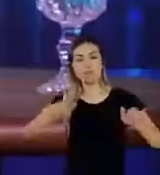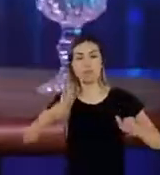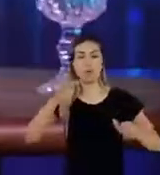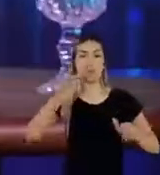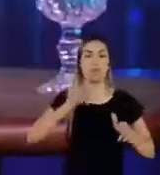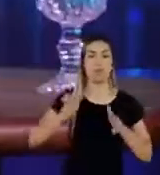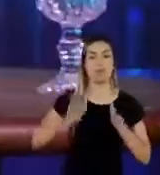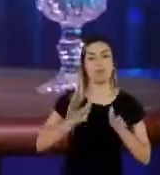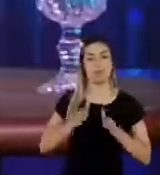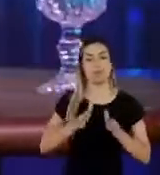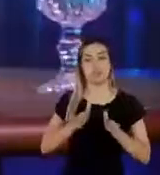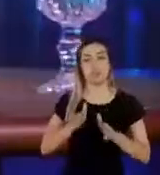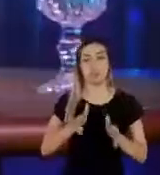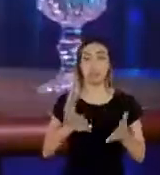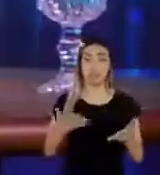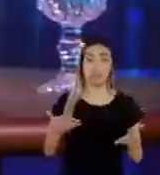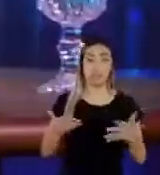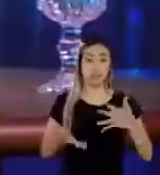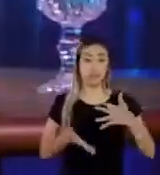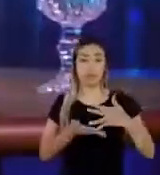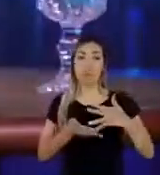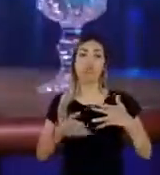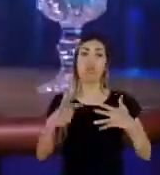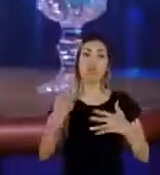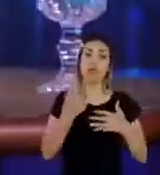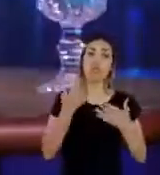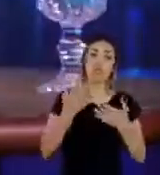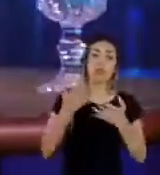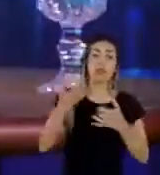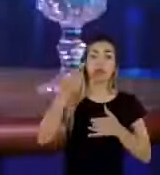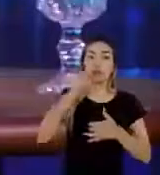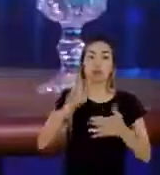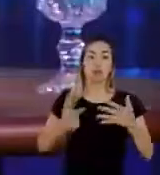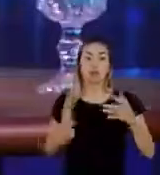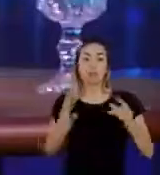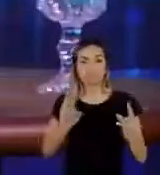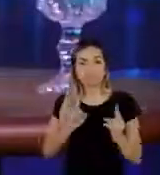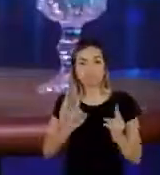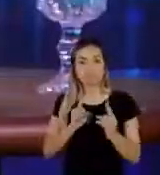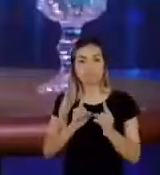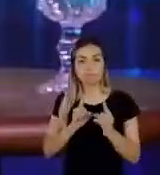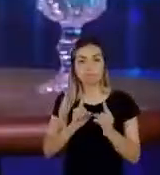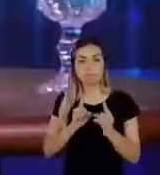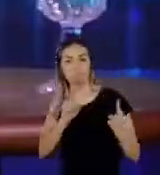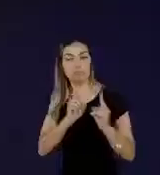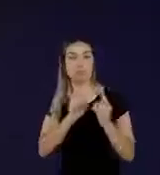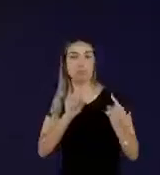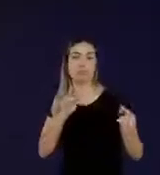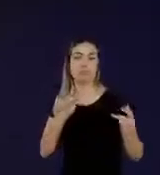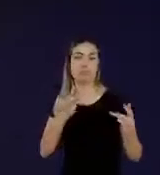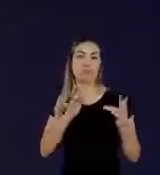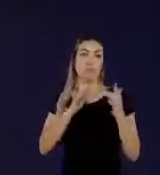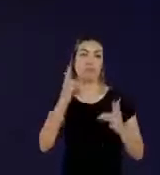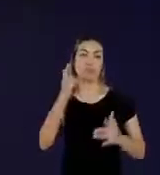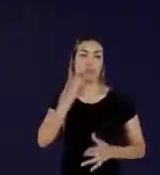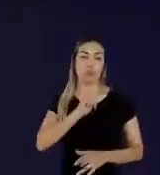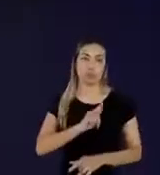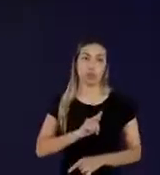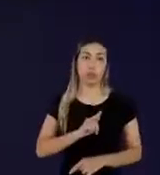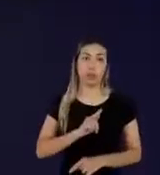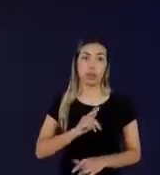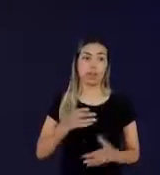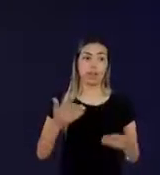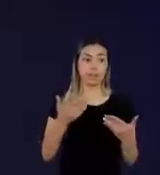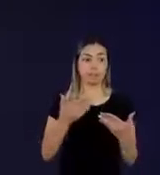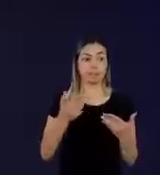em última instância, nós queremos atingir esse consumidor, que é o nosso sponsor, né? É o nosso grande